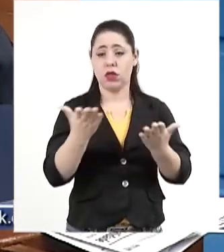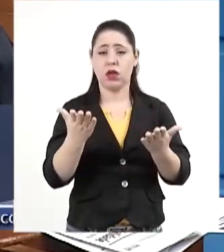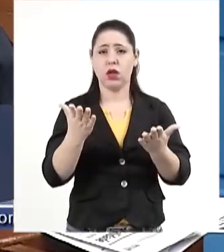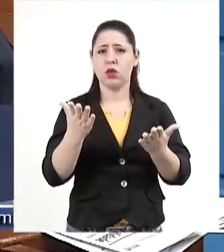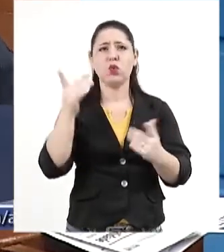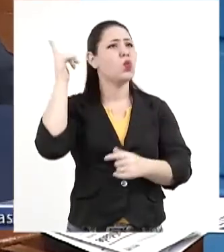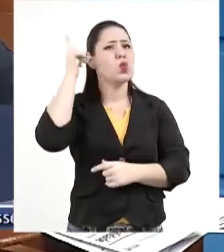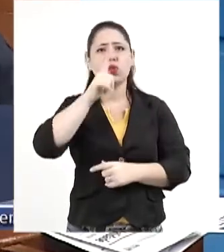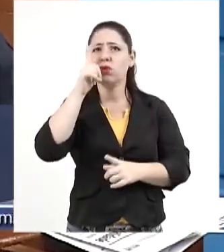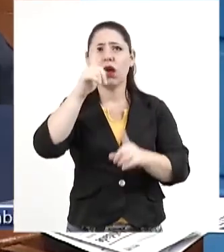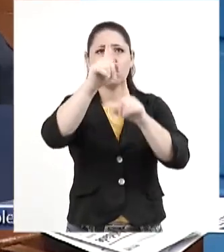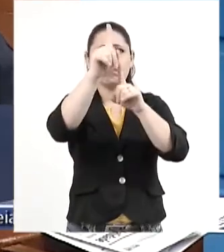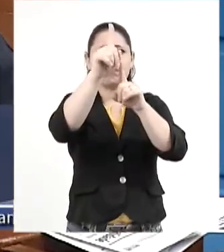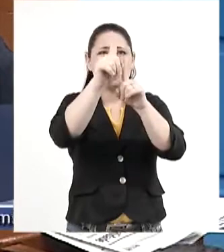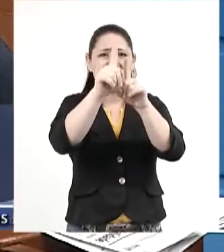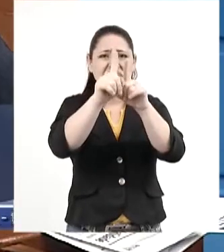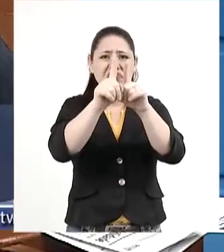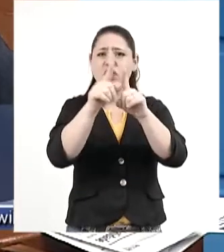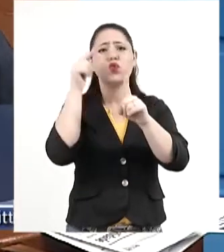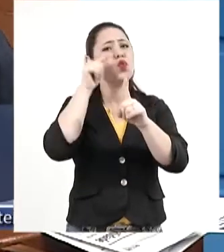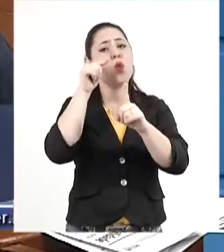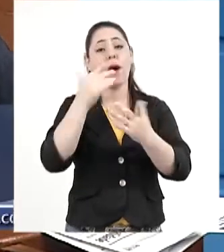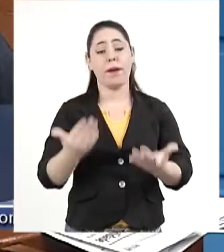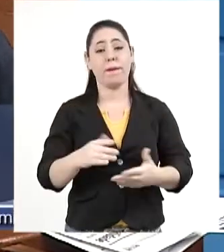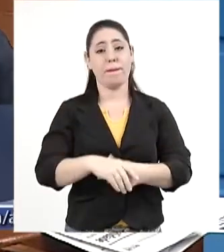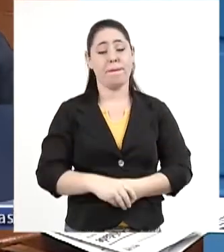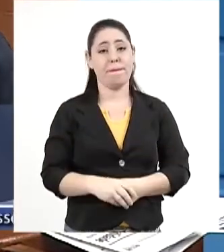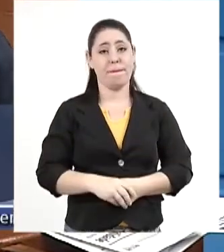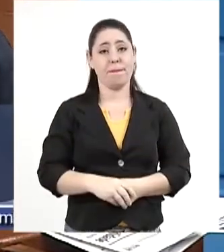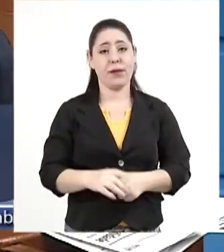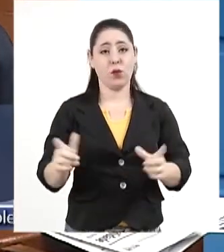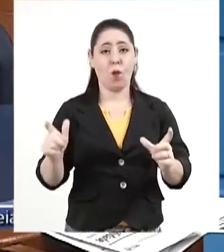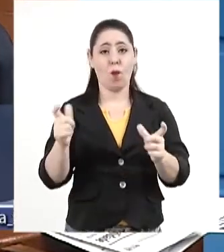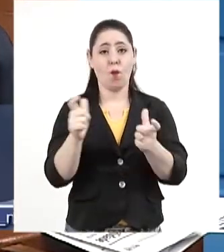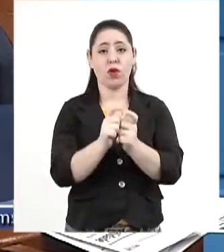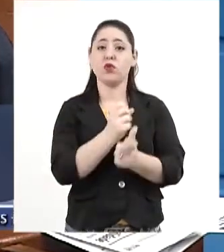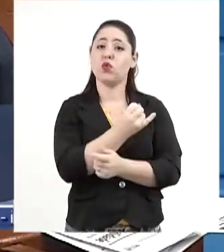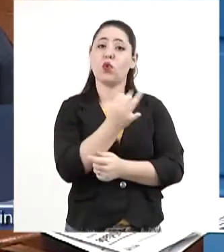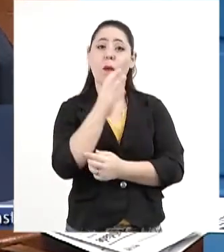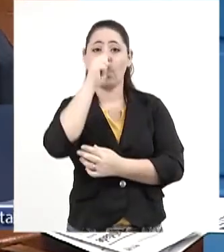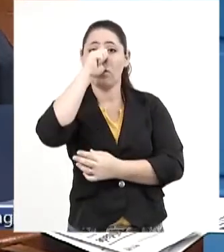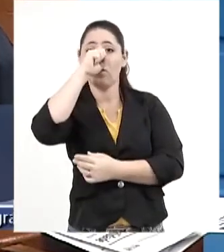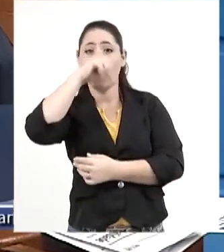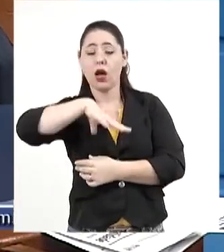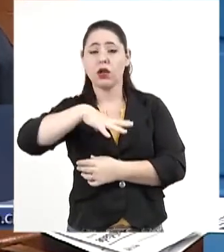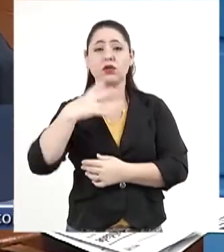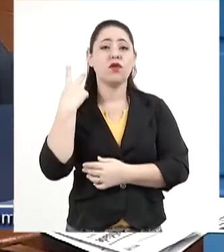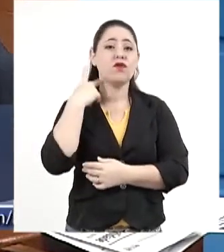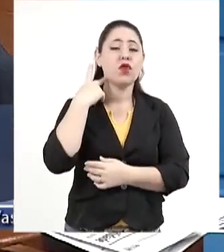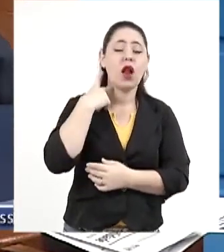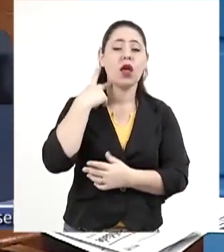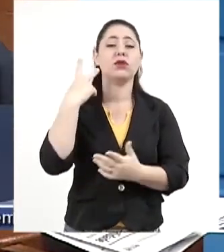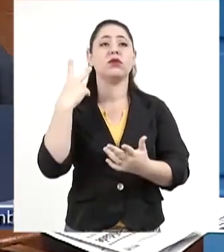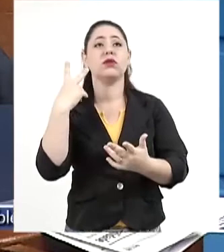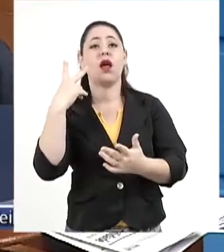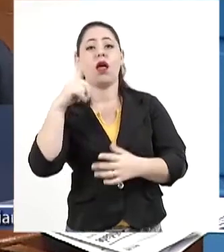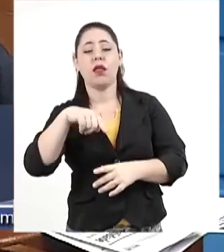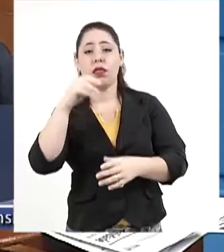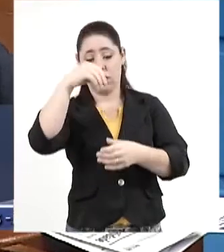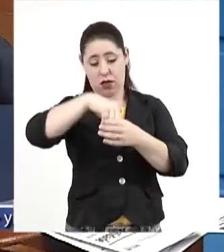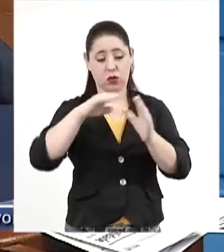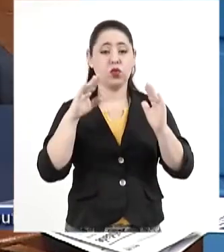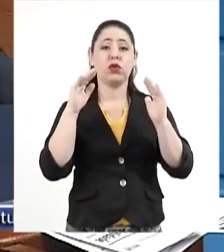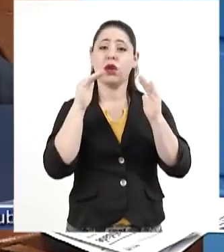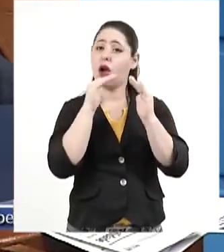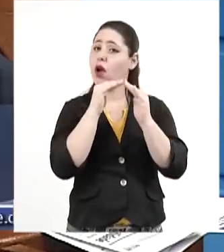não consegue baixar esses números, né? Diminuir esses números de violência doméstica que